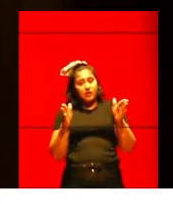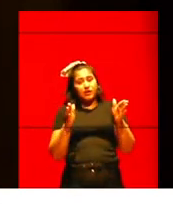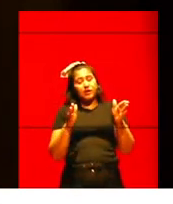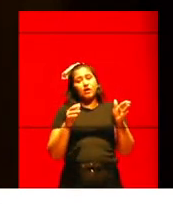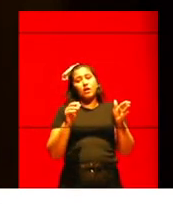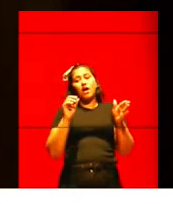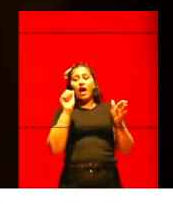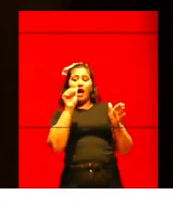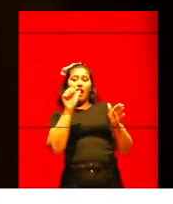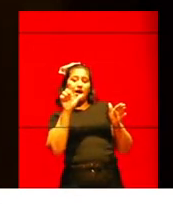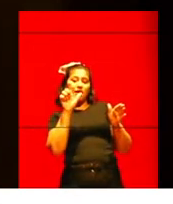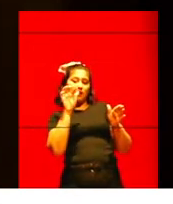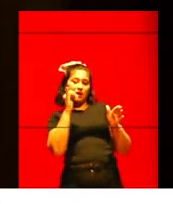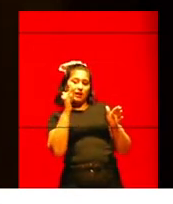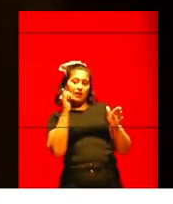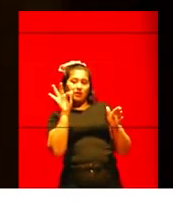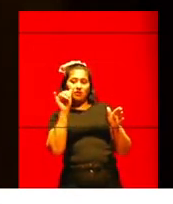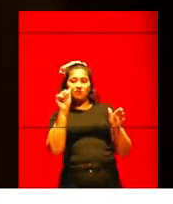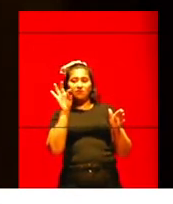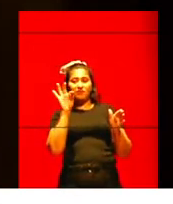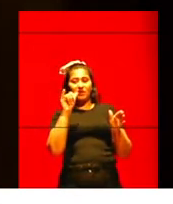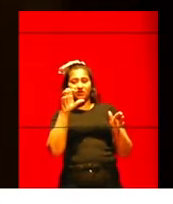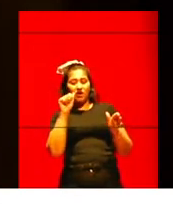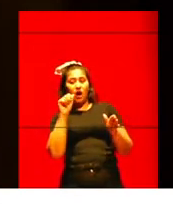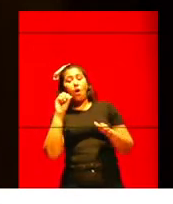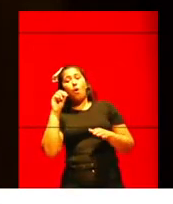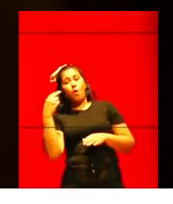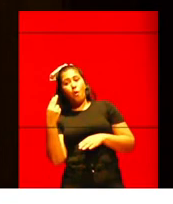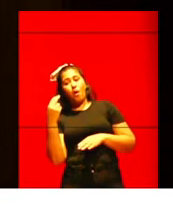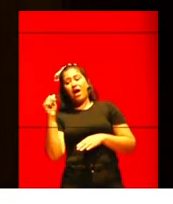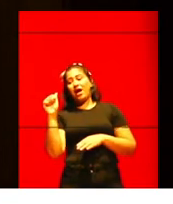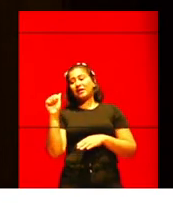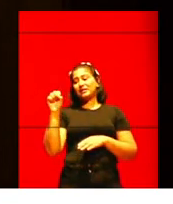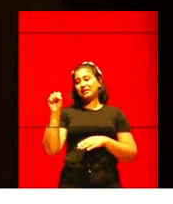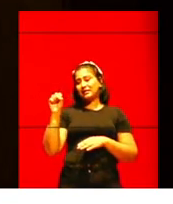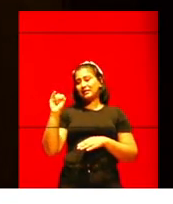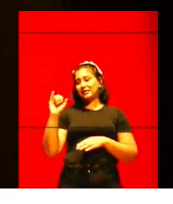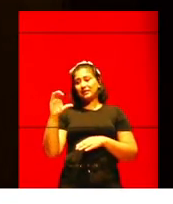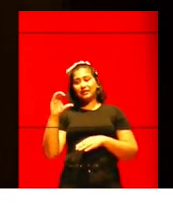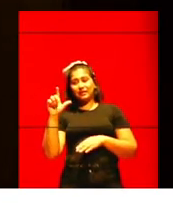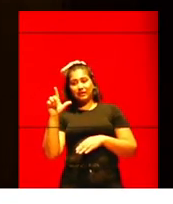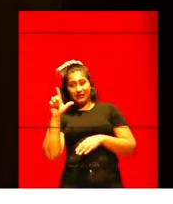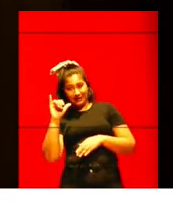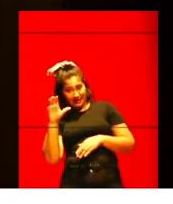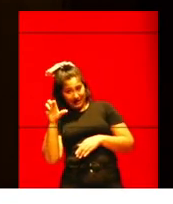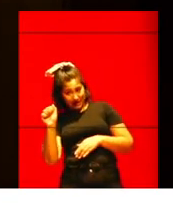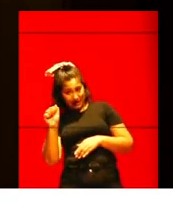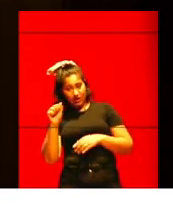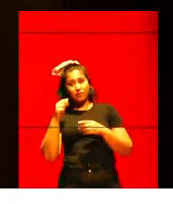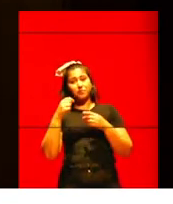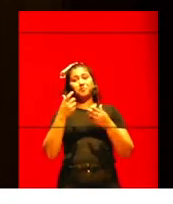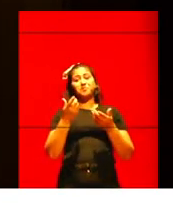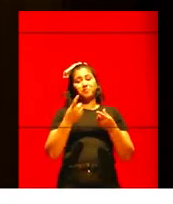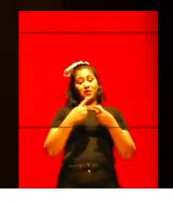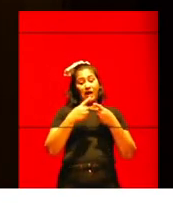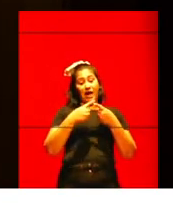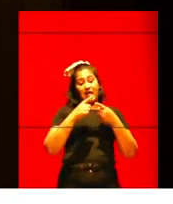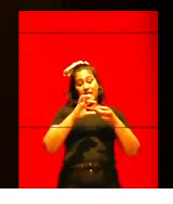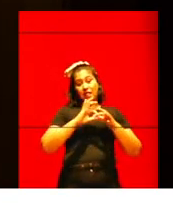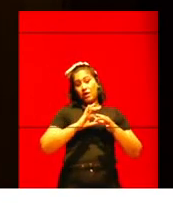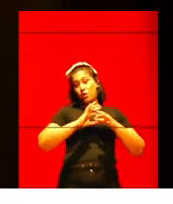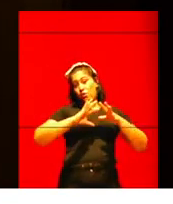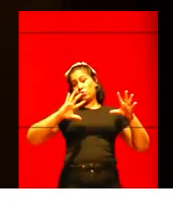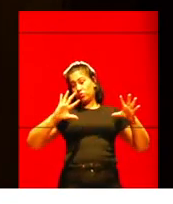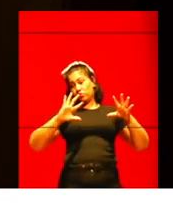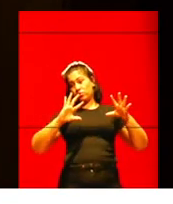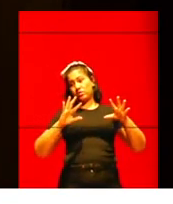alifática ou acíclica. Cadeia aberta é quando as extremidades estão soltas. Nem todos os